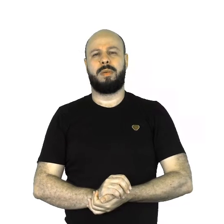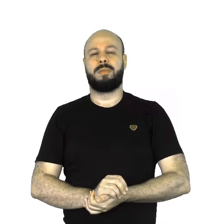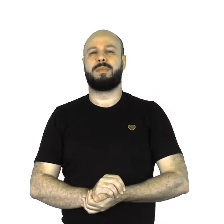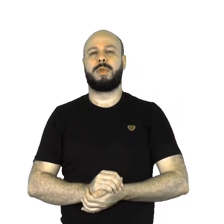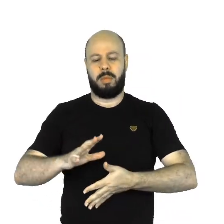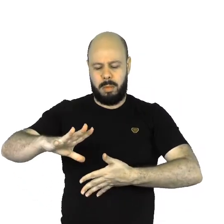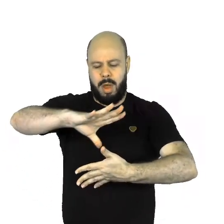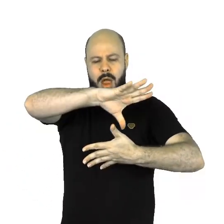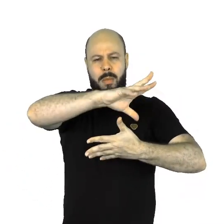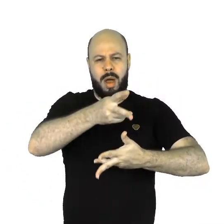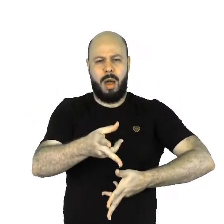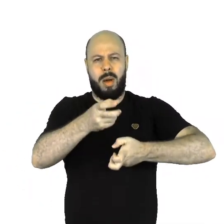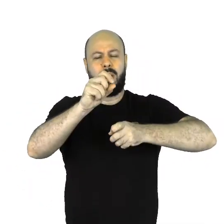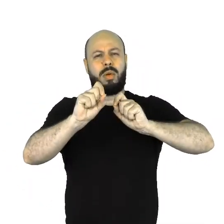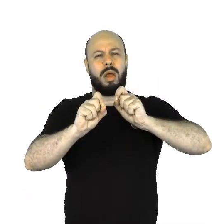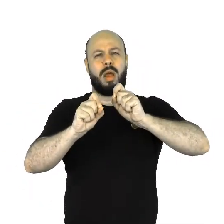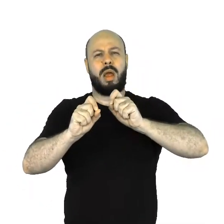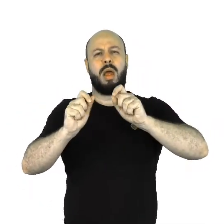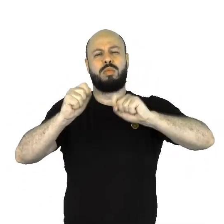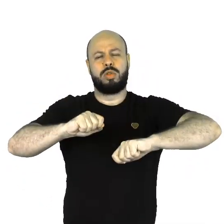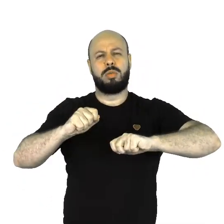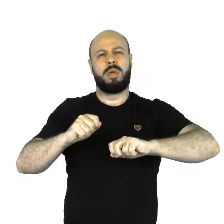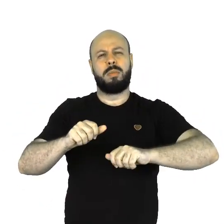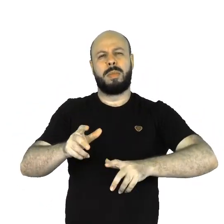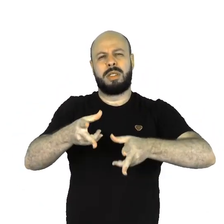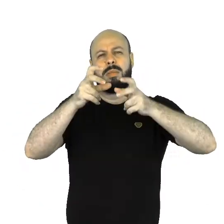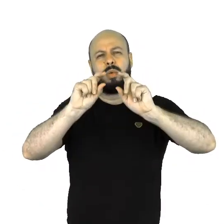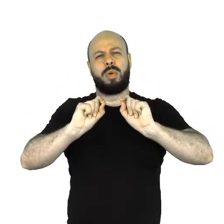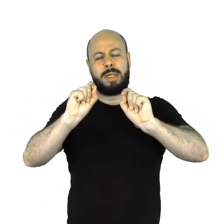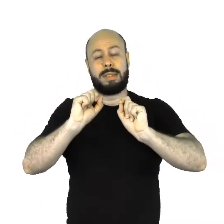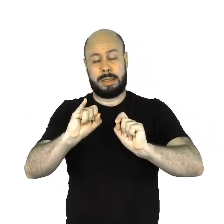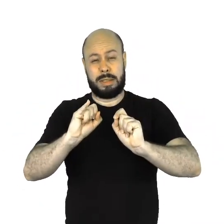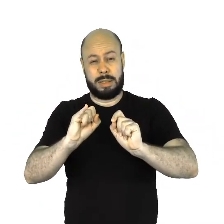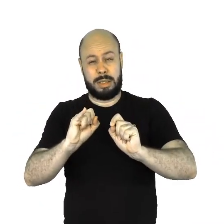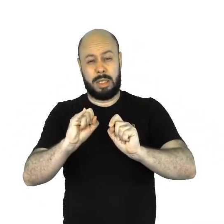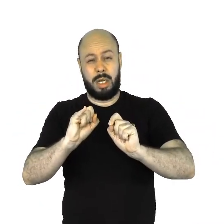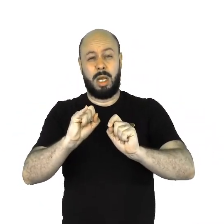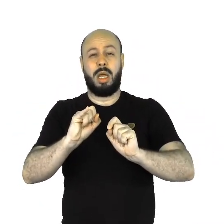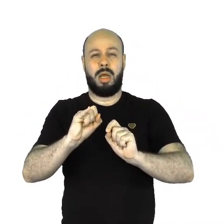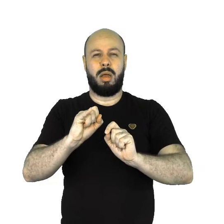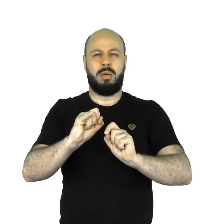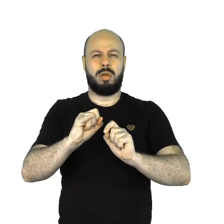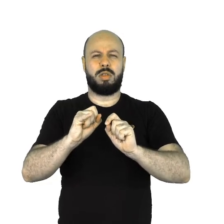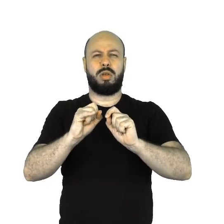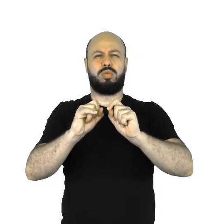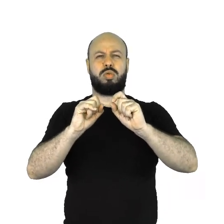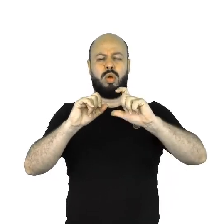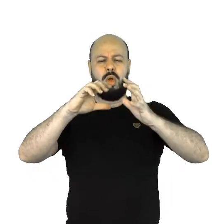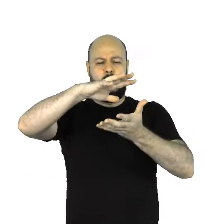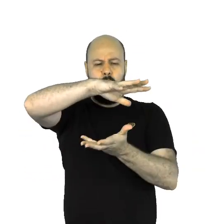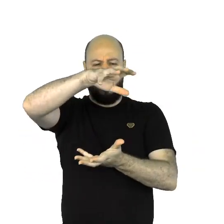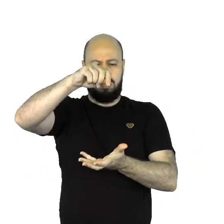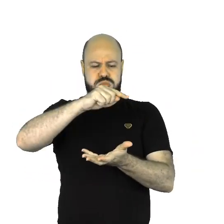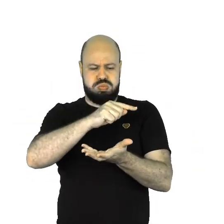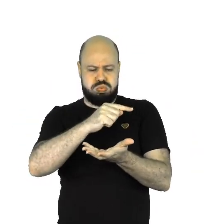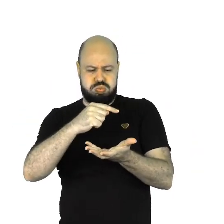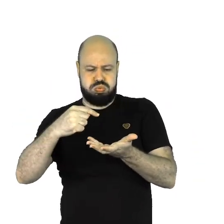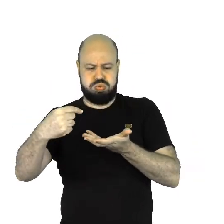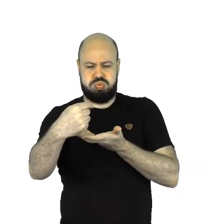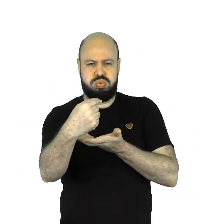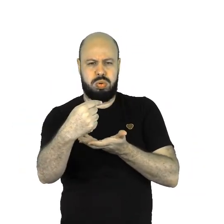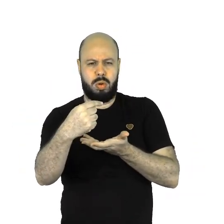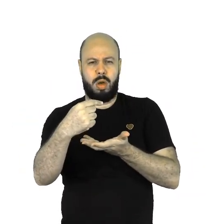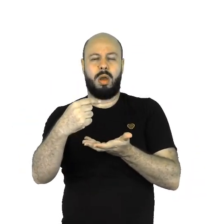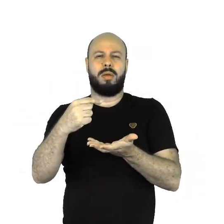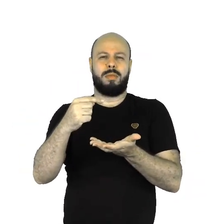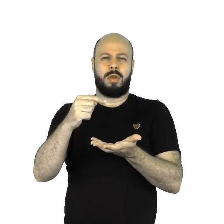mapa, pessoal, nós podemos observar que quanto mais a gente chega próximo do Equador, mais a gente desce na